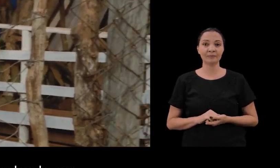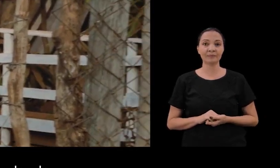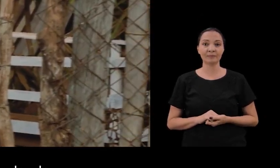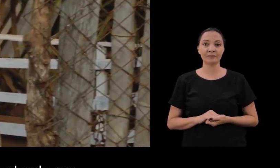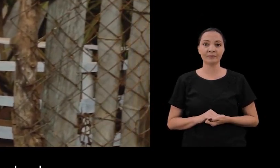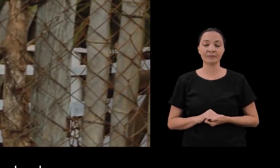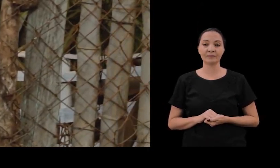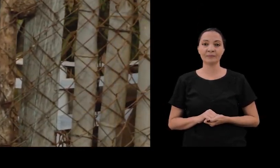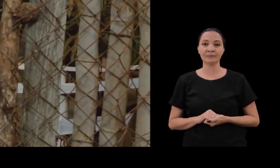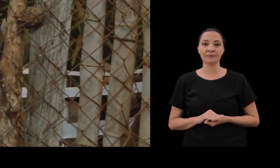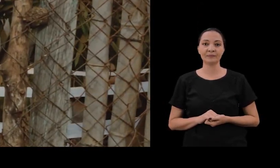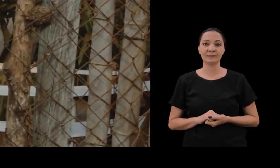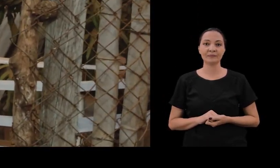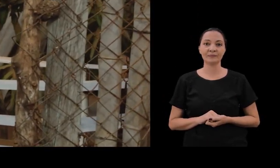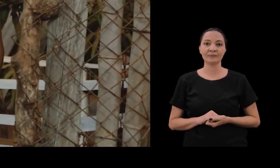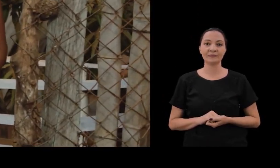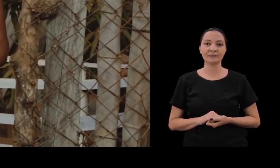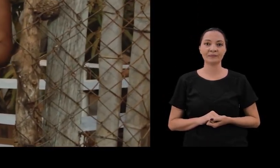gente, seu